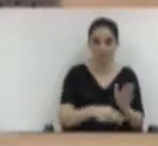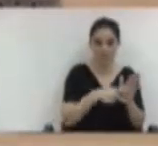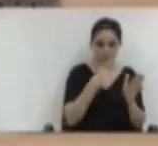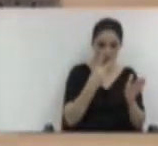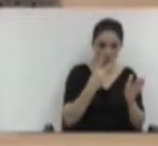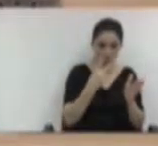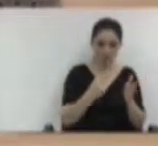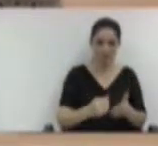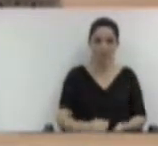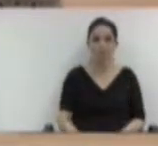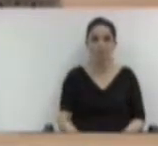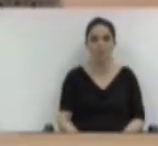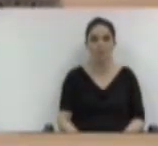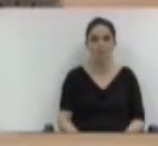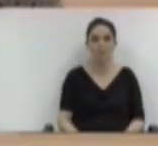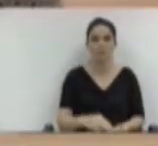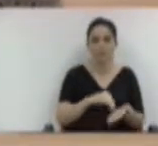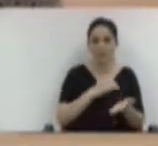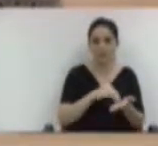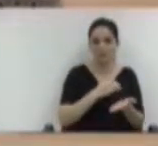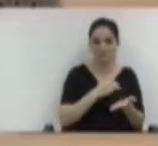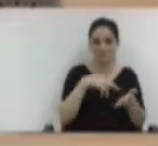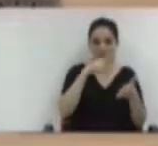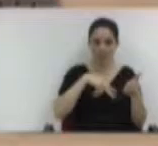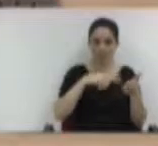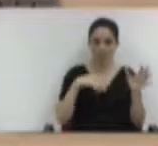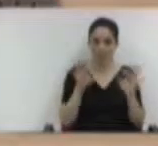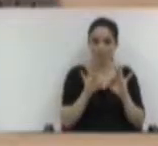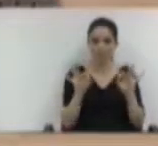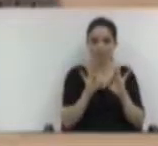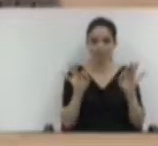para leitura conforme o requerimento do vereador.